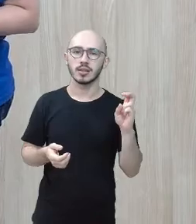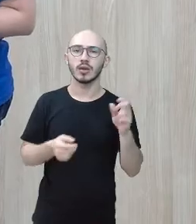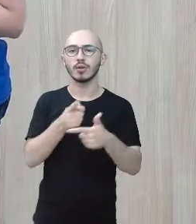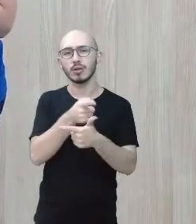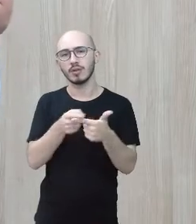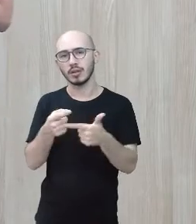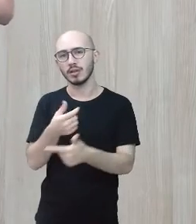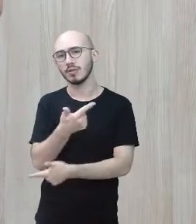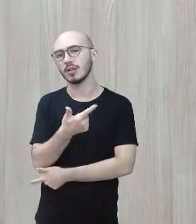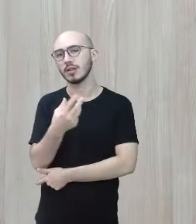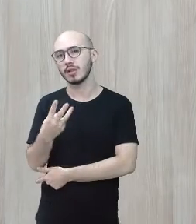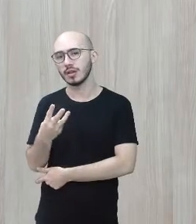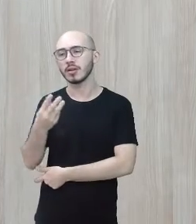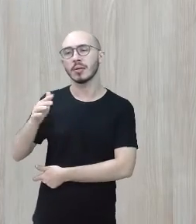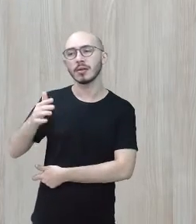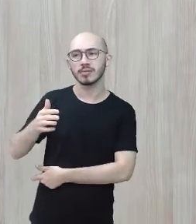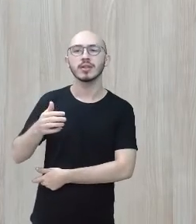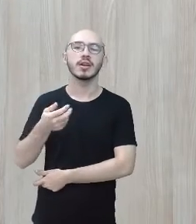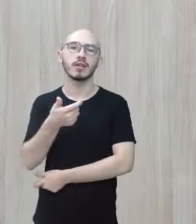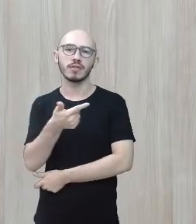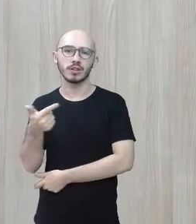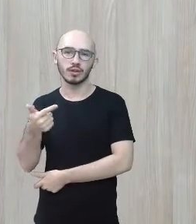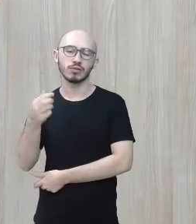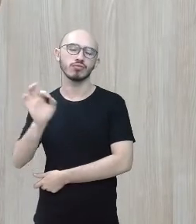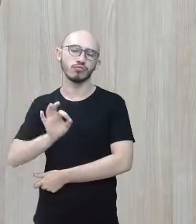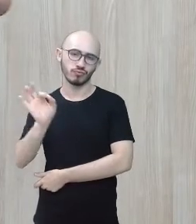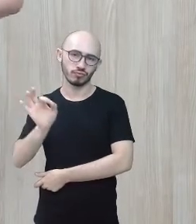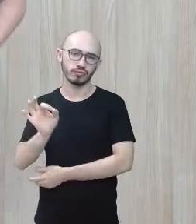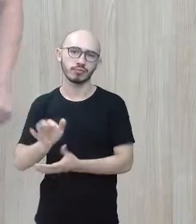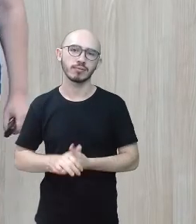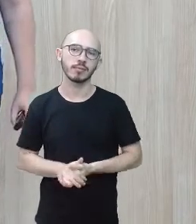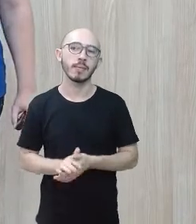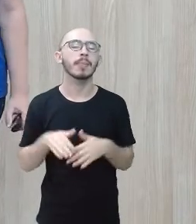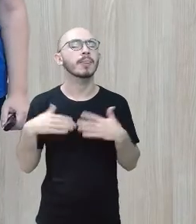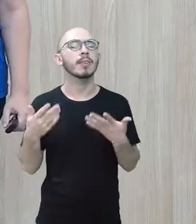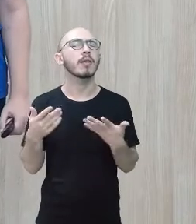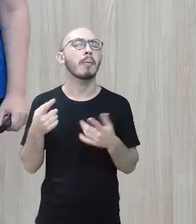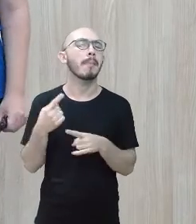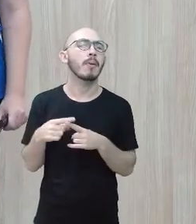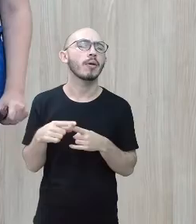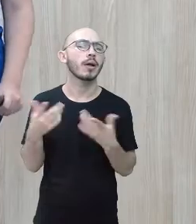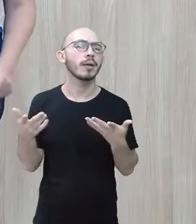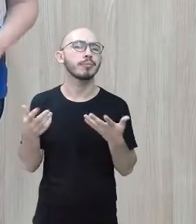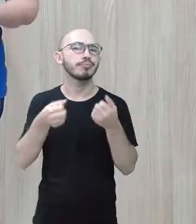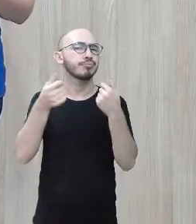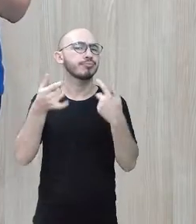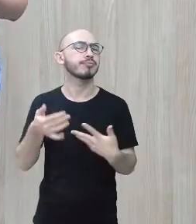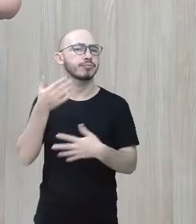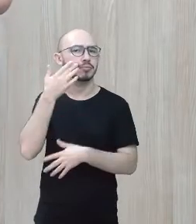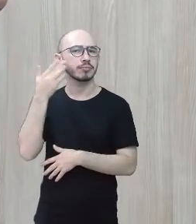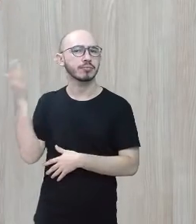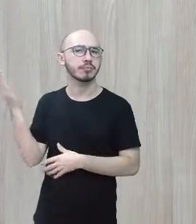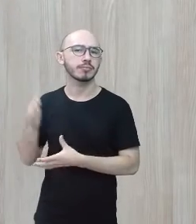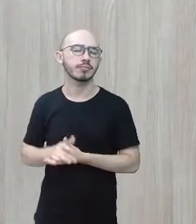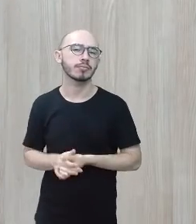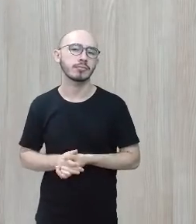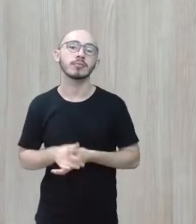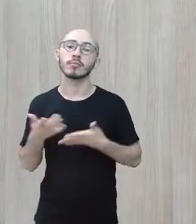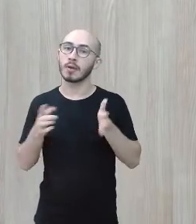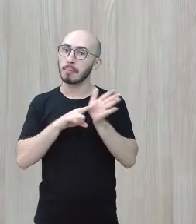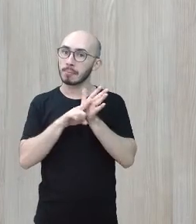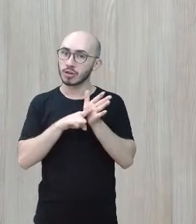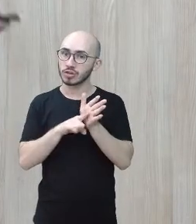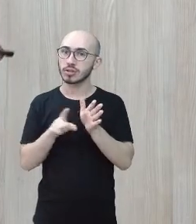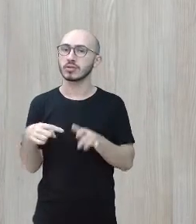para 23, aproximadamente 22%. Por que a gente está falando sobre isso? Diante da pesquisa que a